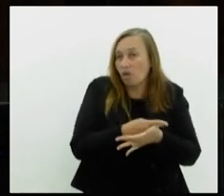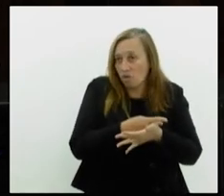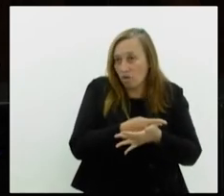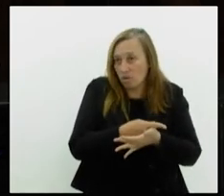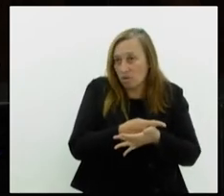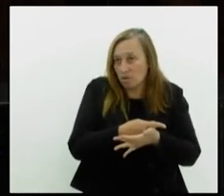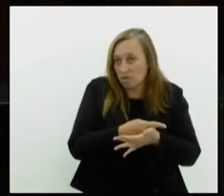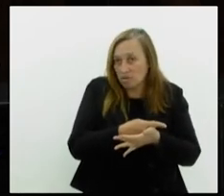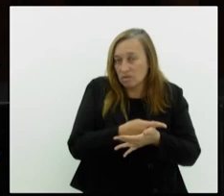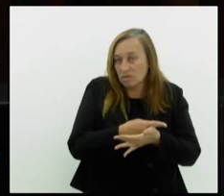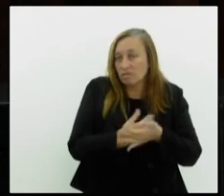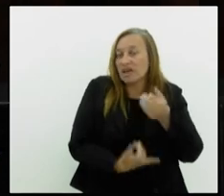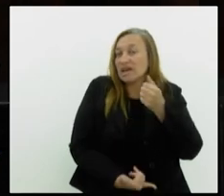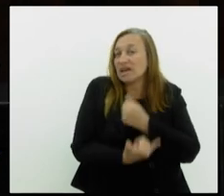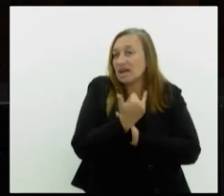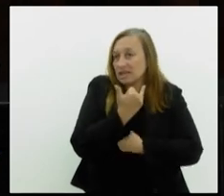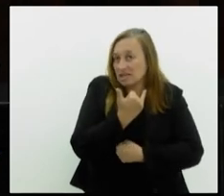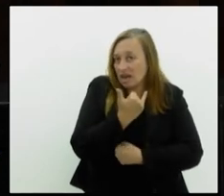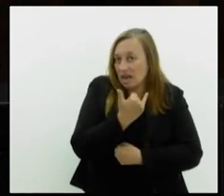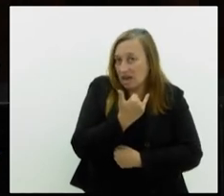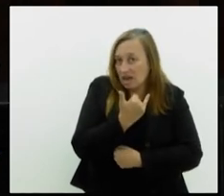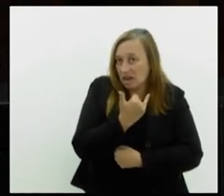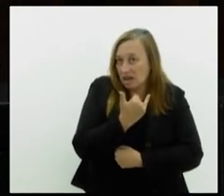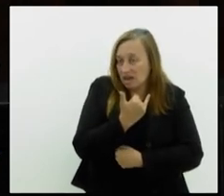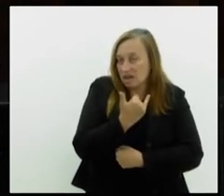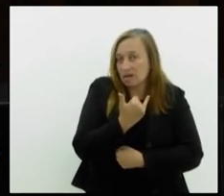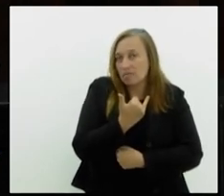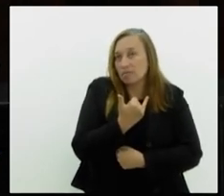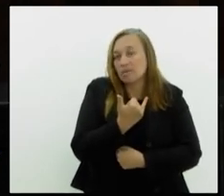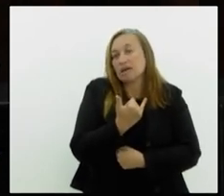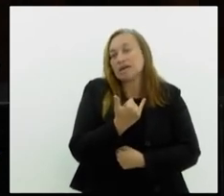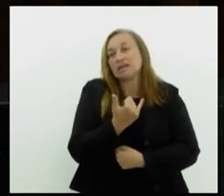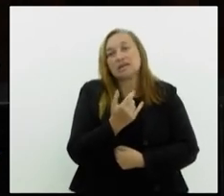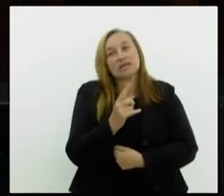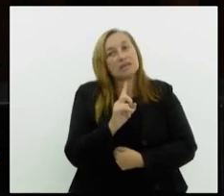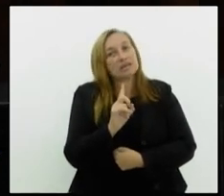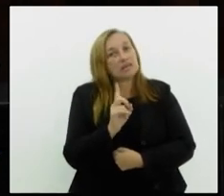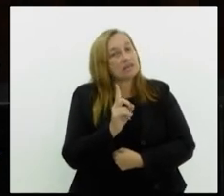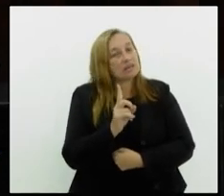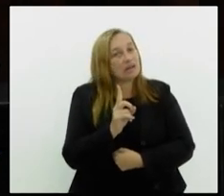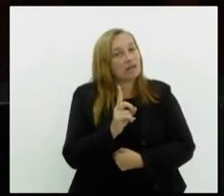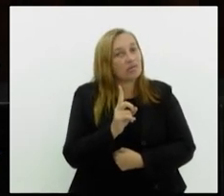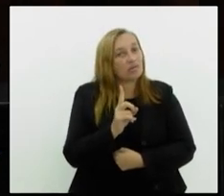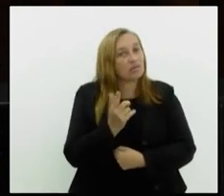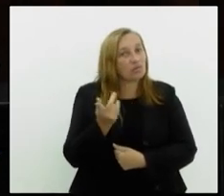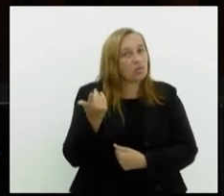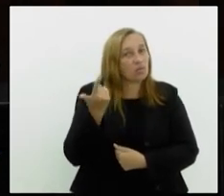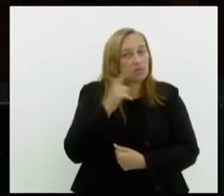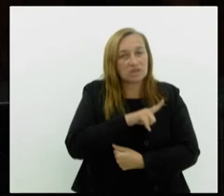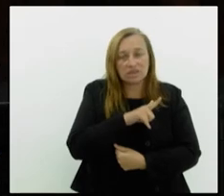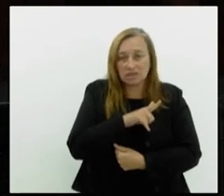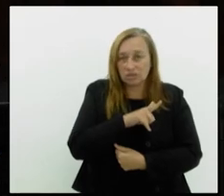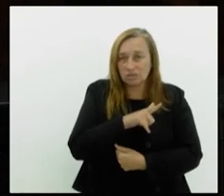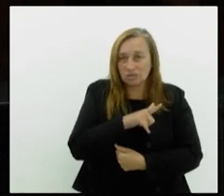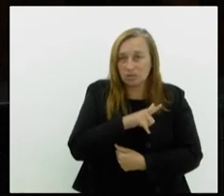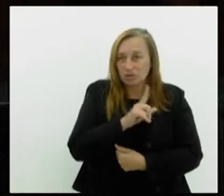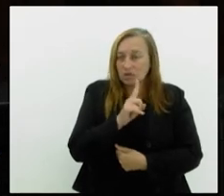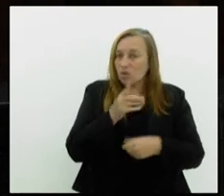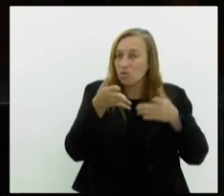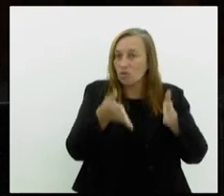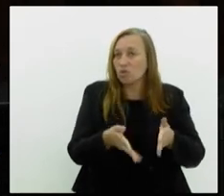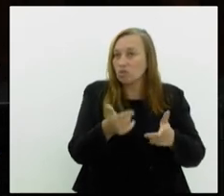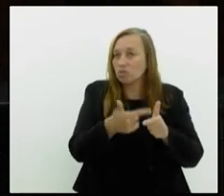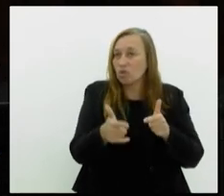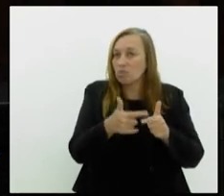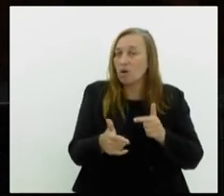nos enganar, nos empurrar com a barriga, e não foi ao centro, ao epicentro do problema. Foi o partido